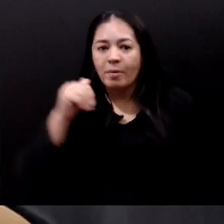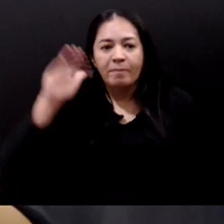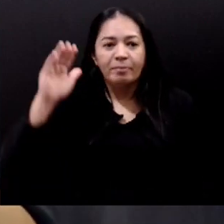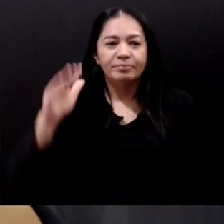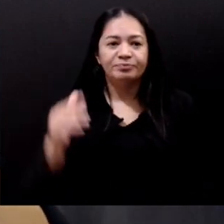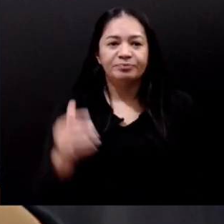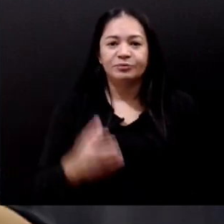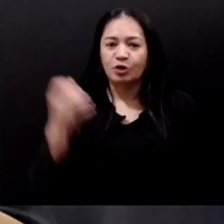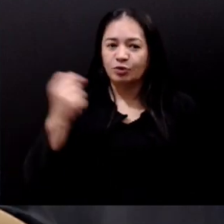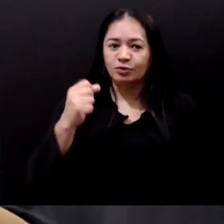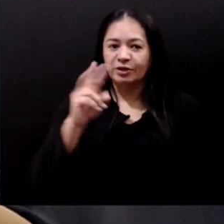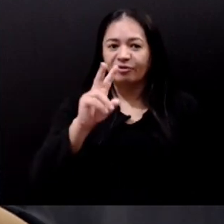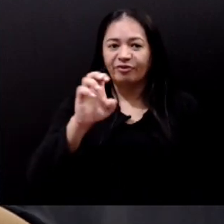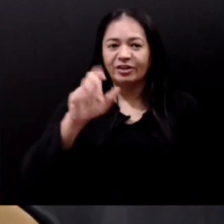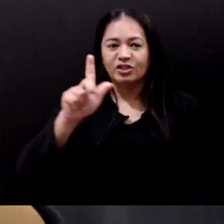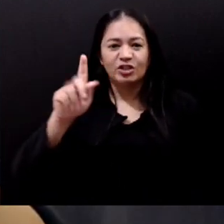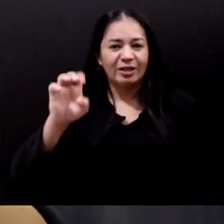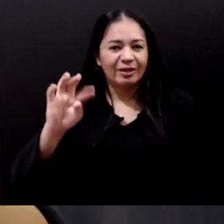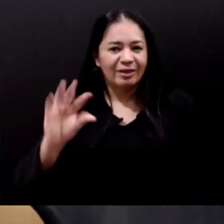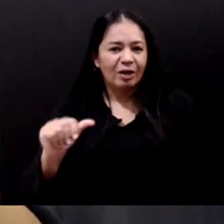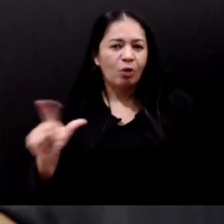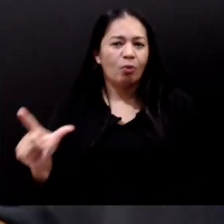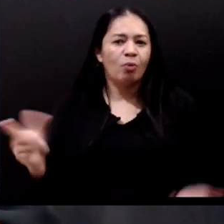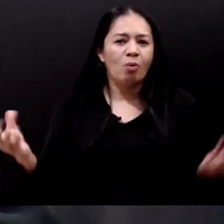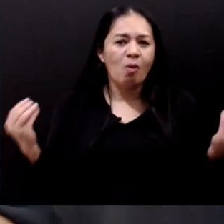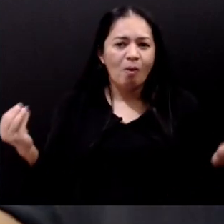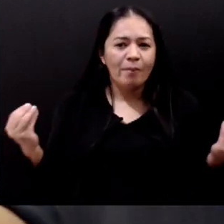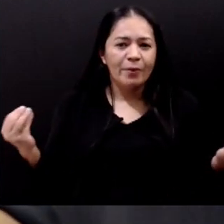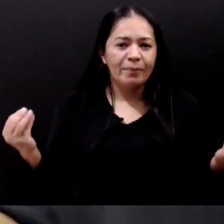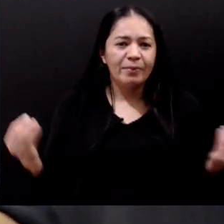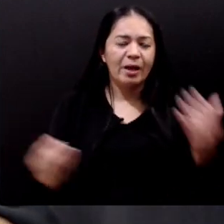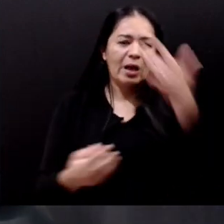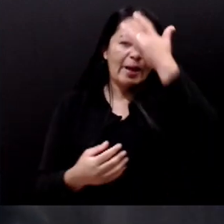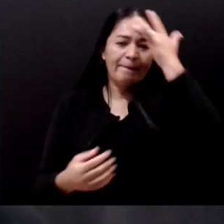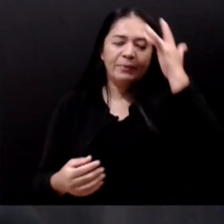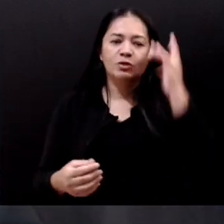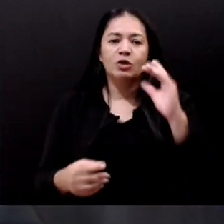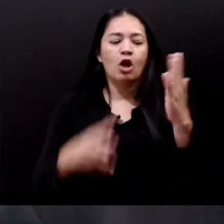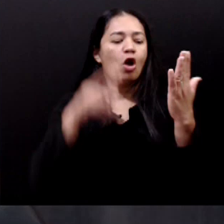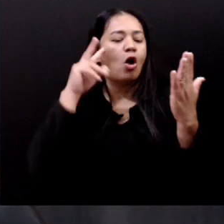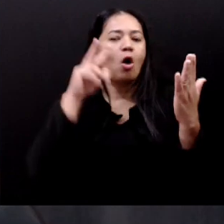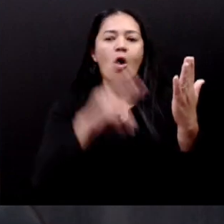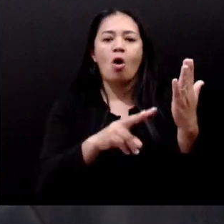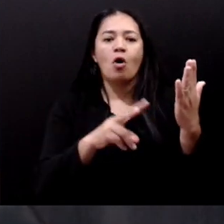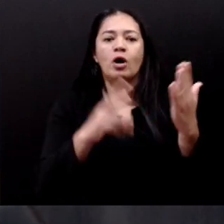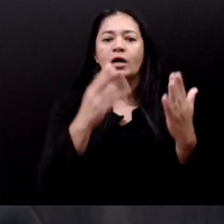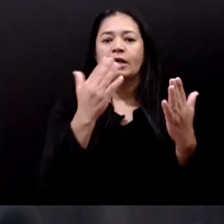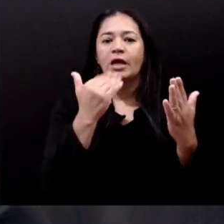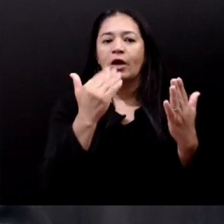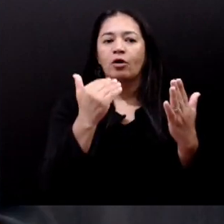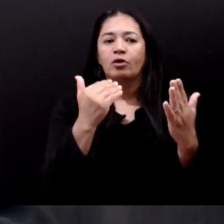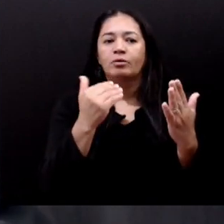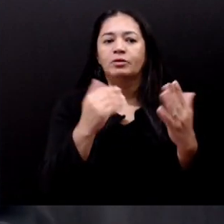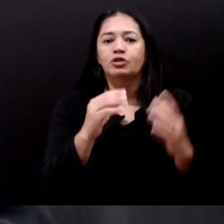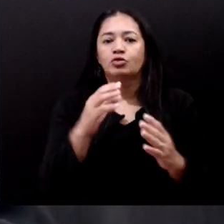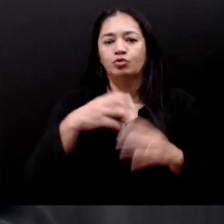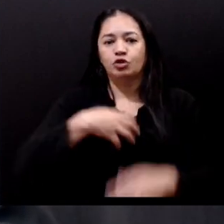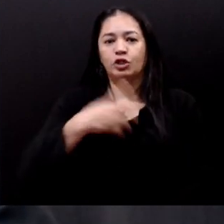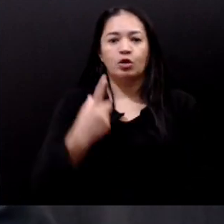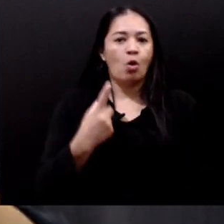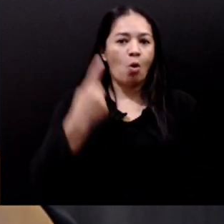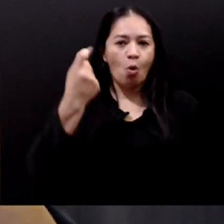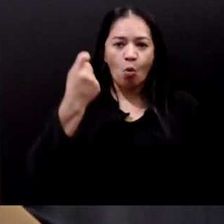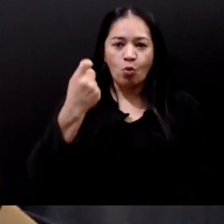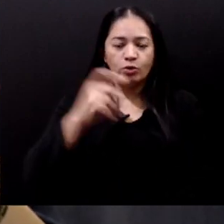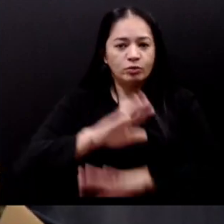tenha. Então, a pessoa ela não pode olhar a alimentação de uma maneira única, né? Ela tem que entender que é